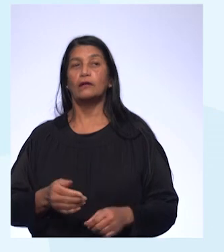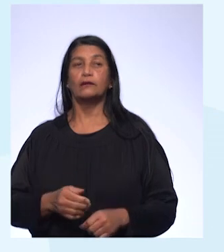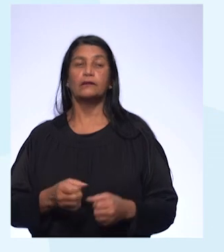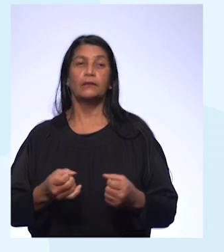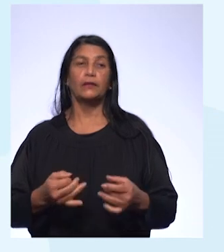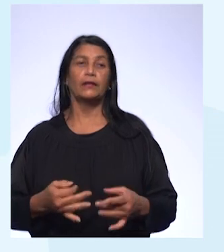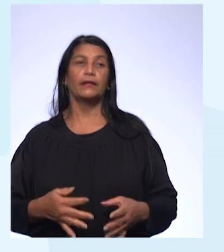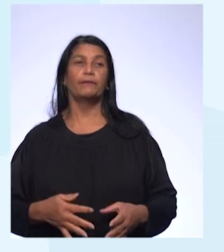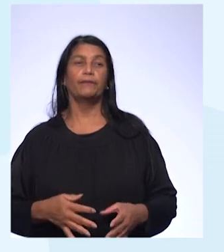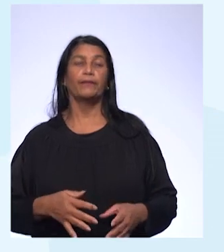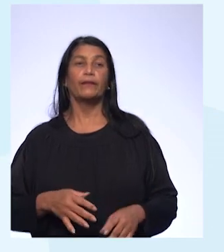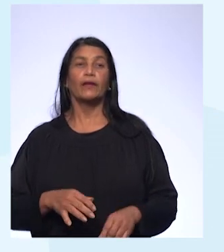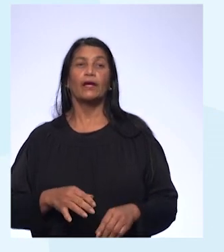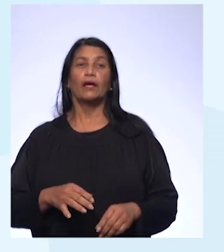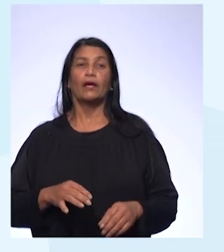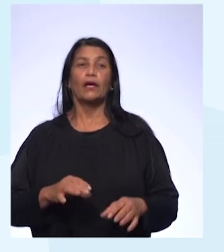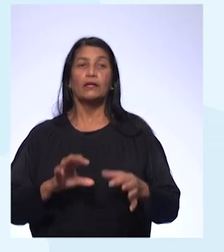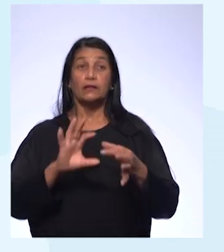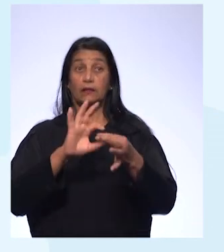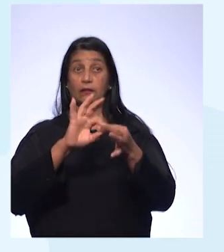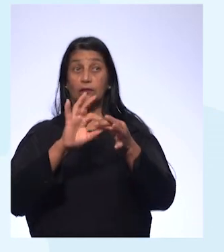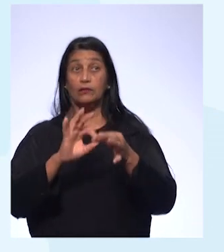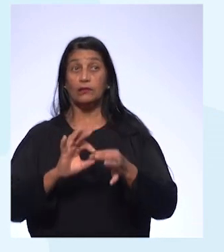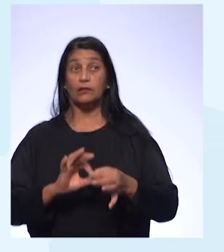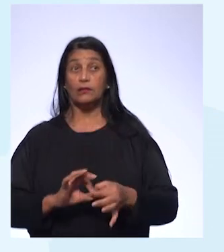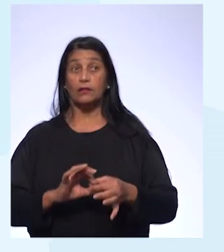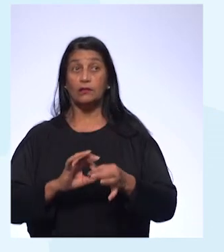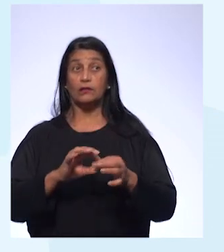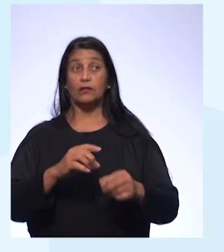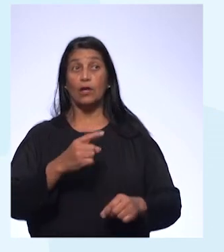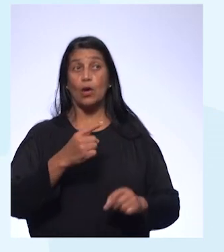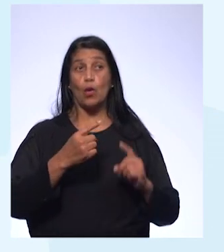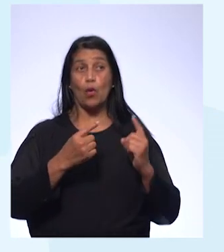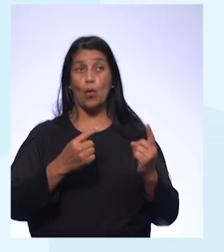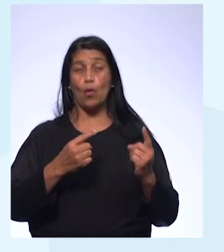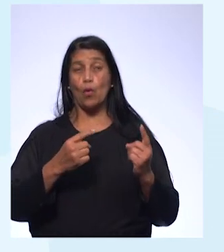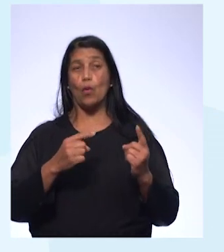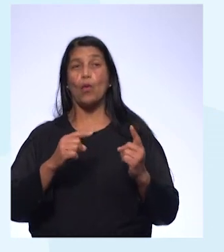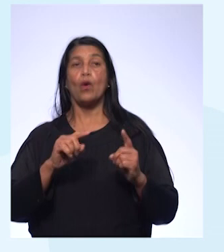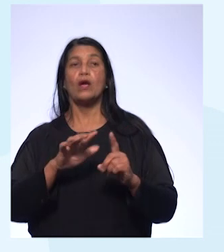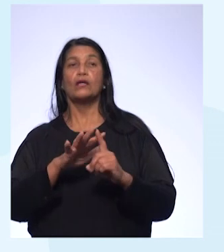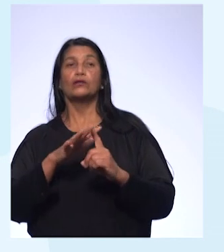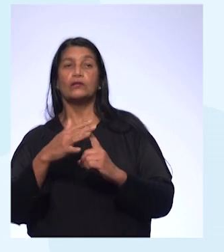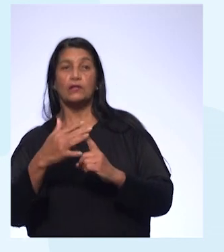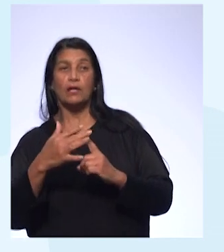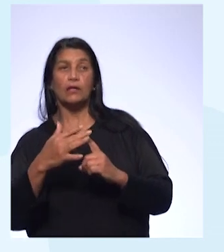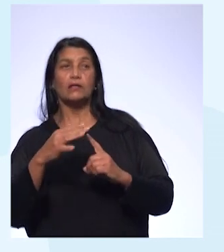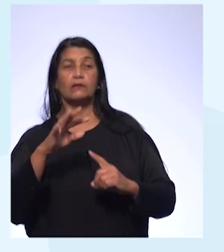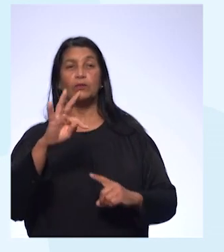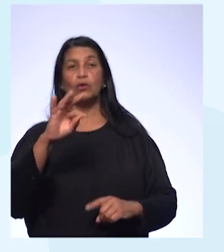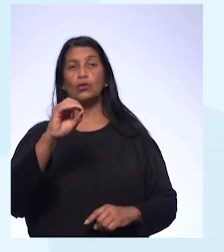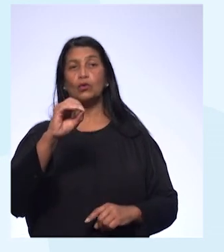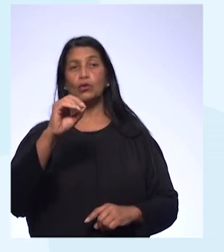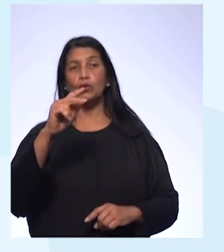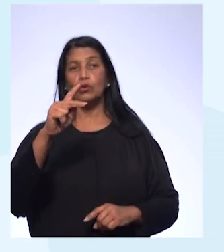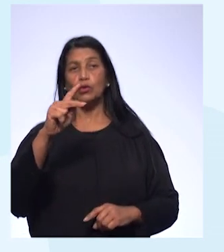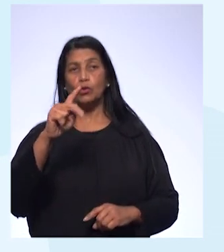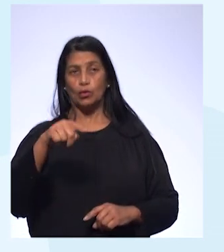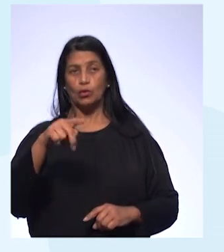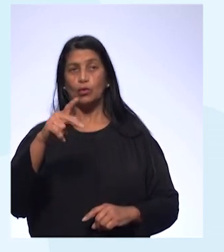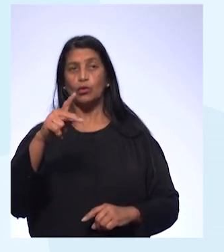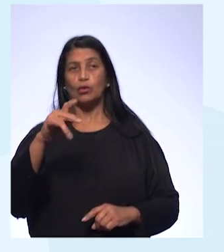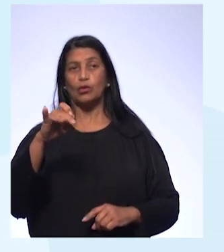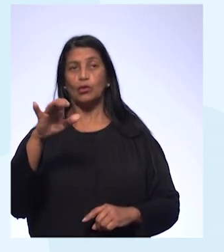gente? Associem as colunas aí. 1 para socialismo utópico, 2 para socialismo científico e a 3